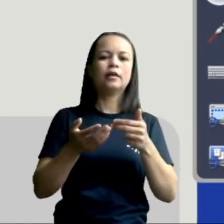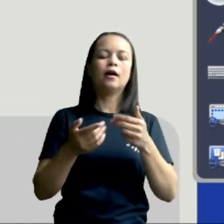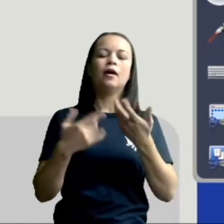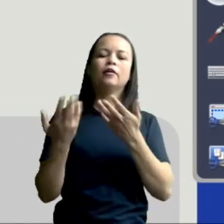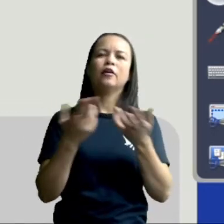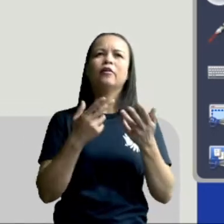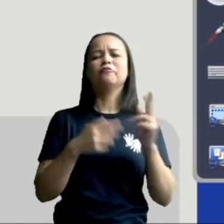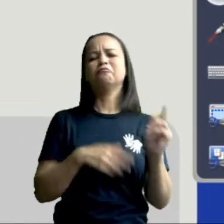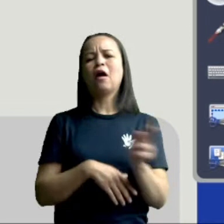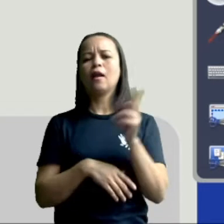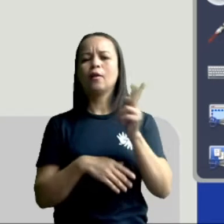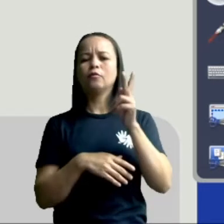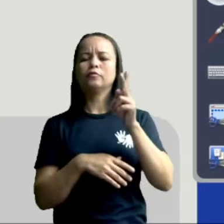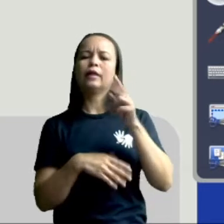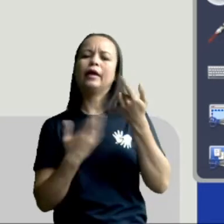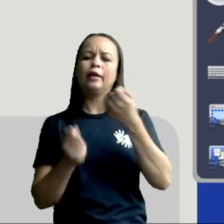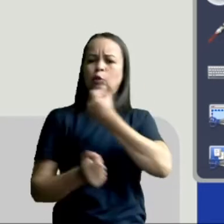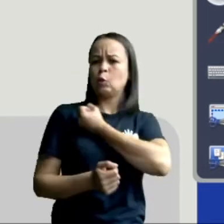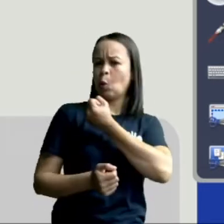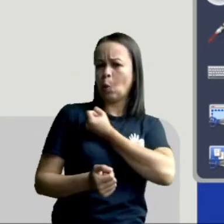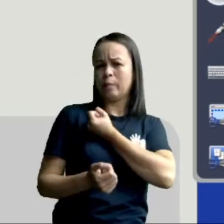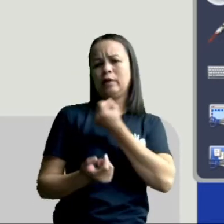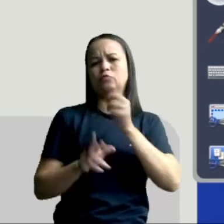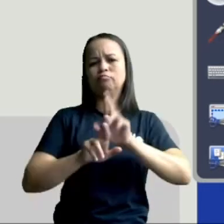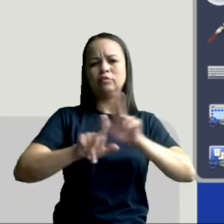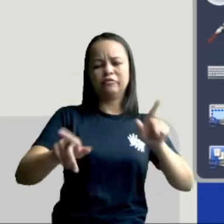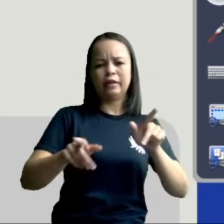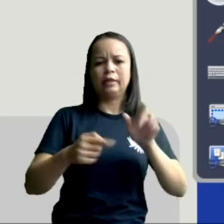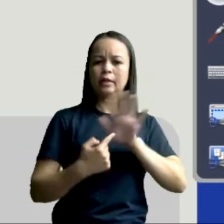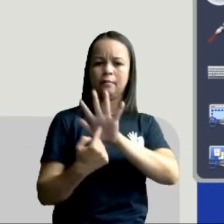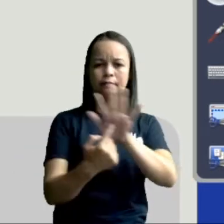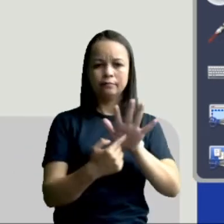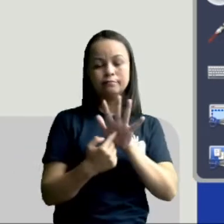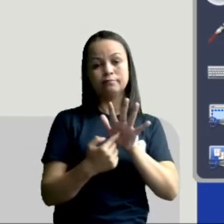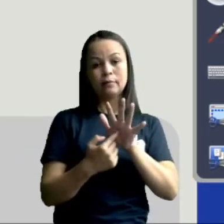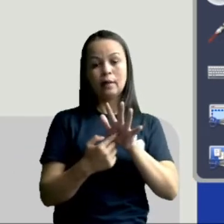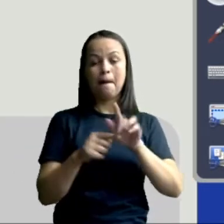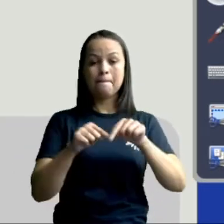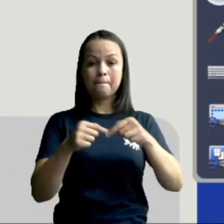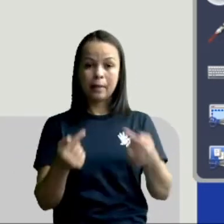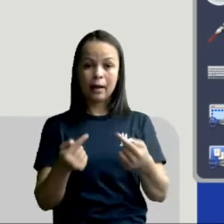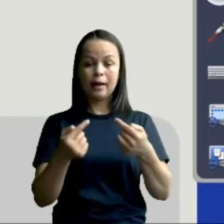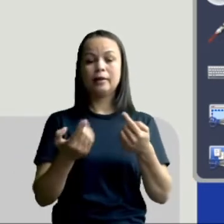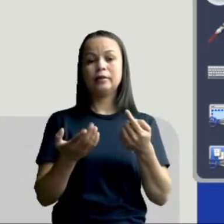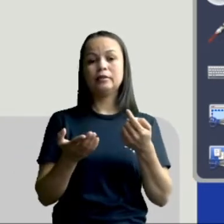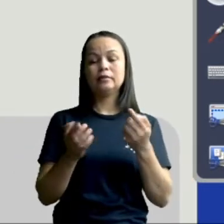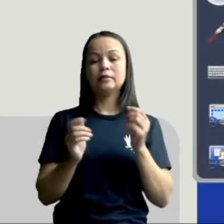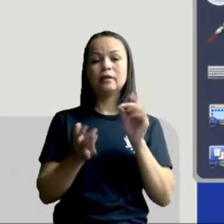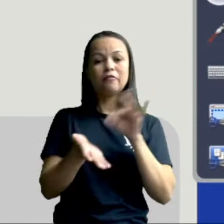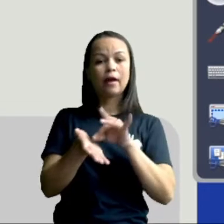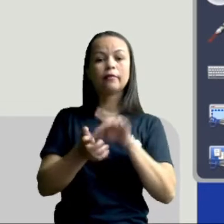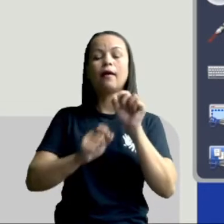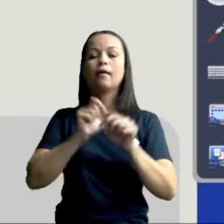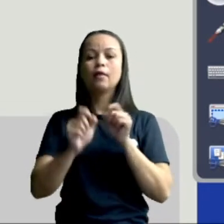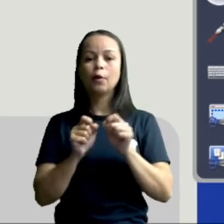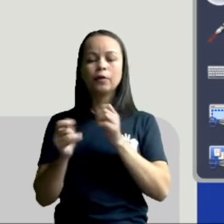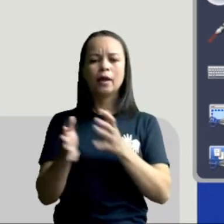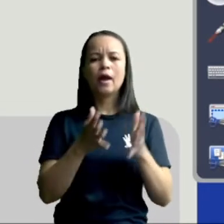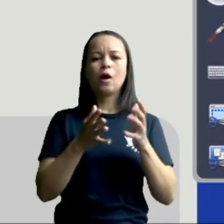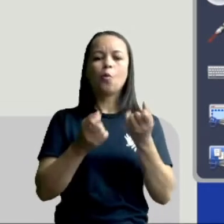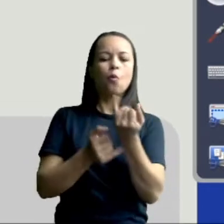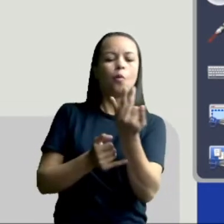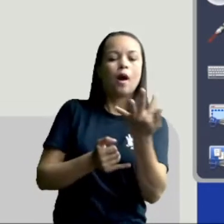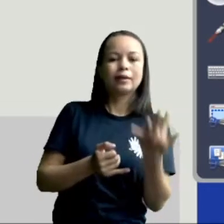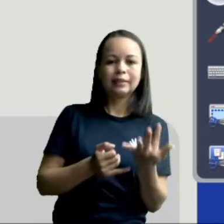vezes valores, números diferentes representando uma situação, mas o fato é que a quantidade que é